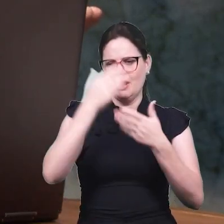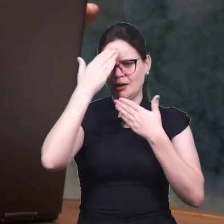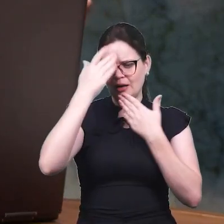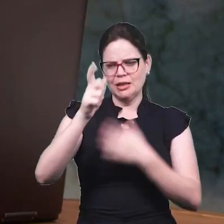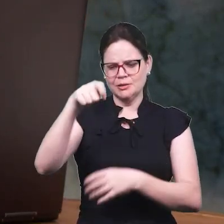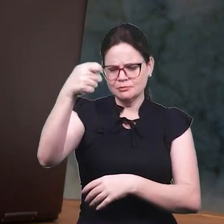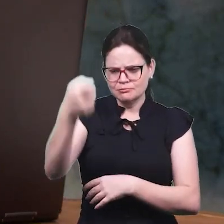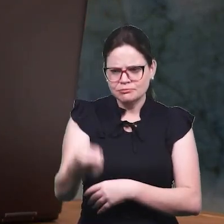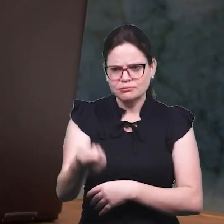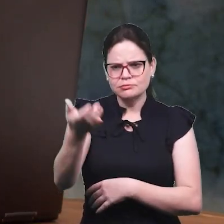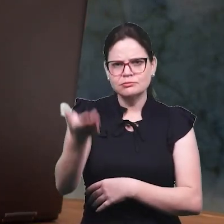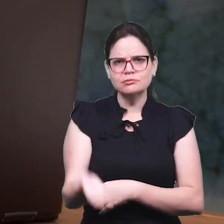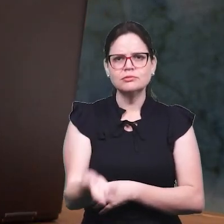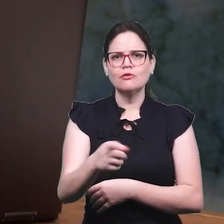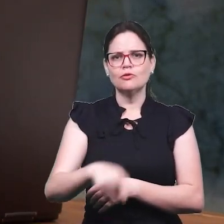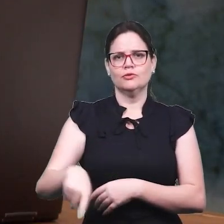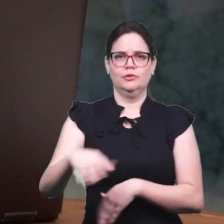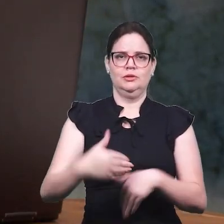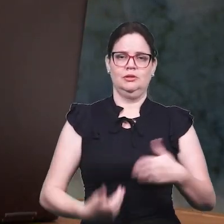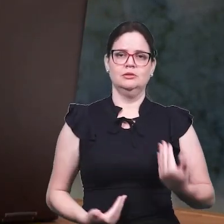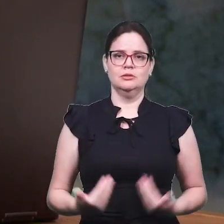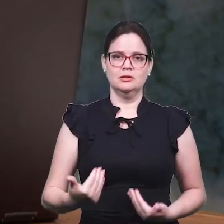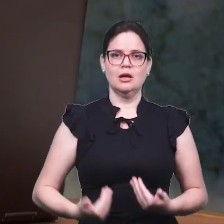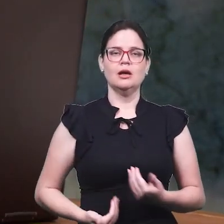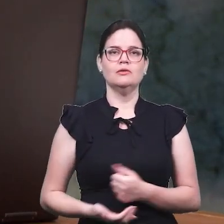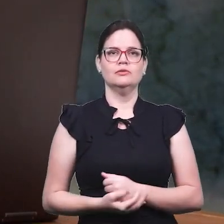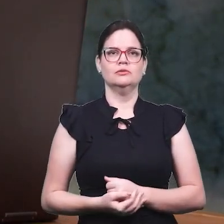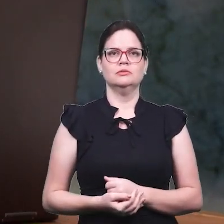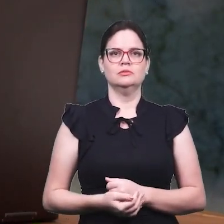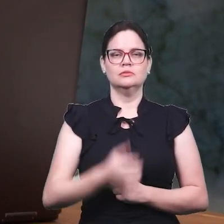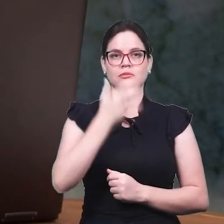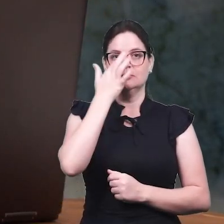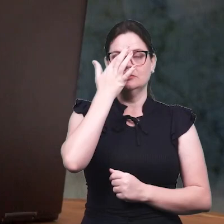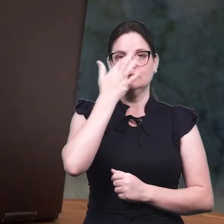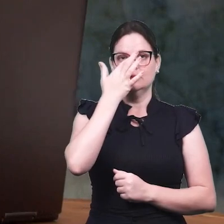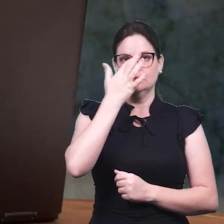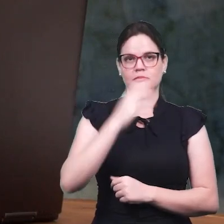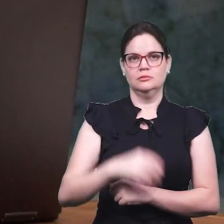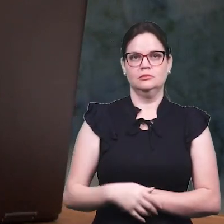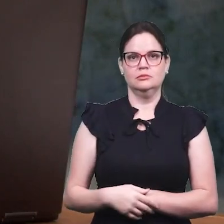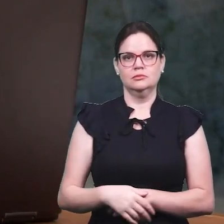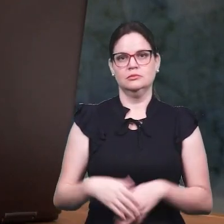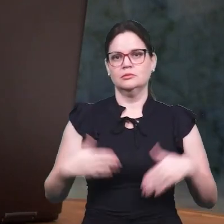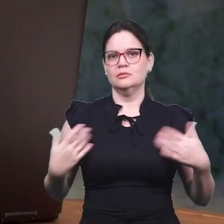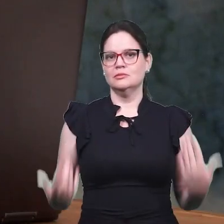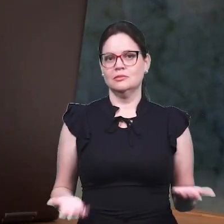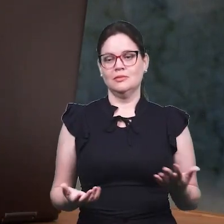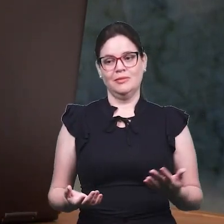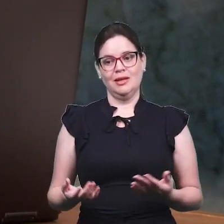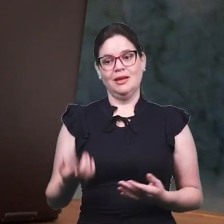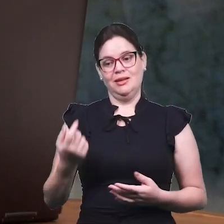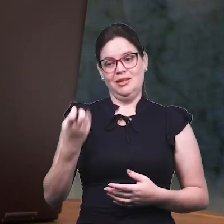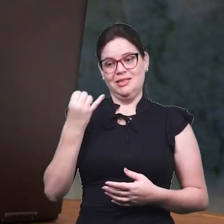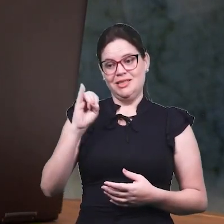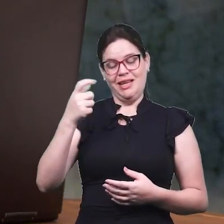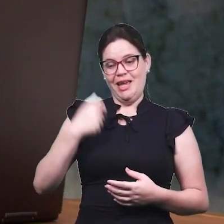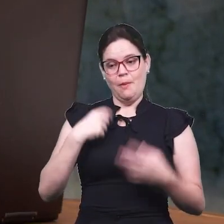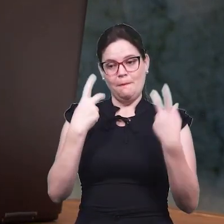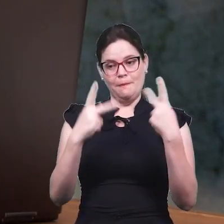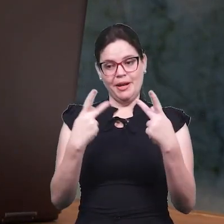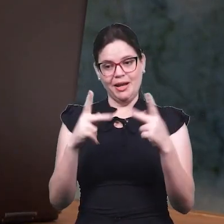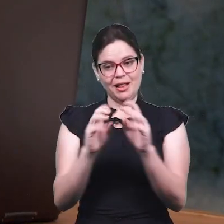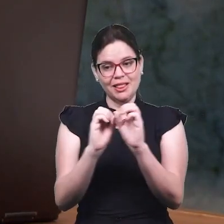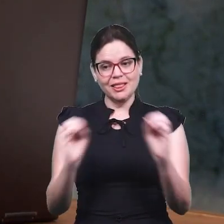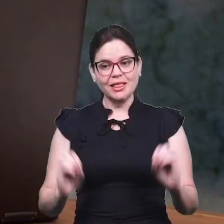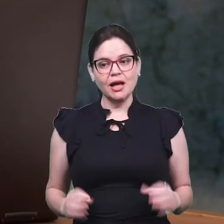ela. Ele dizia, em outras vezes, ele disse: ai de mim se não pregar o Evangelho. Eu